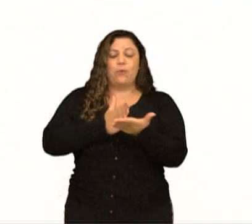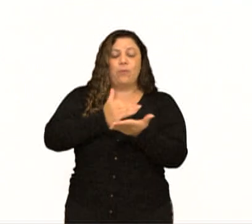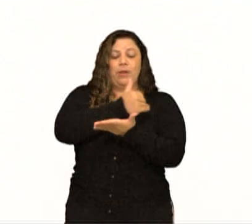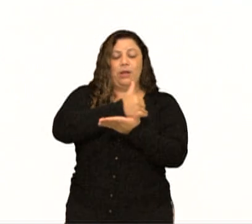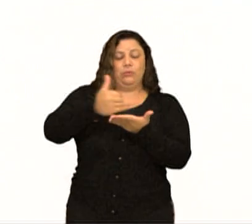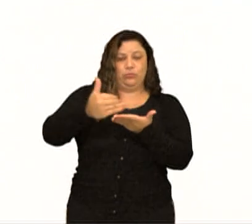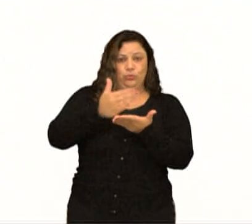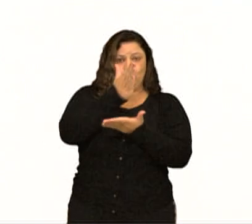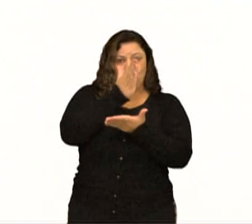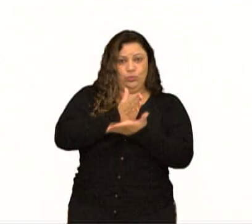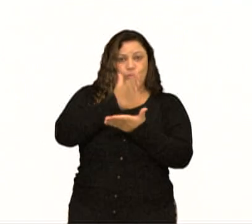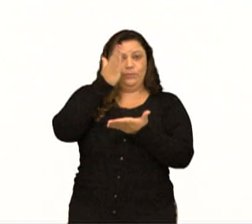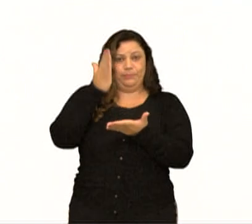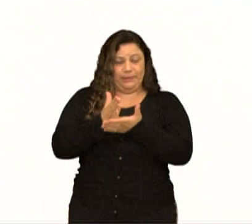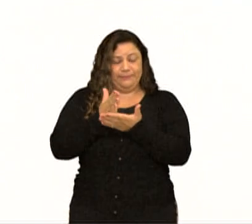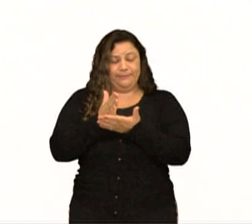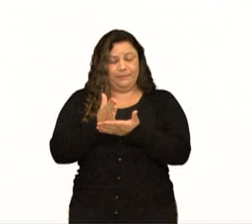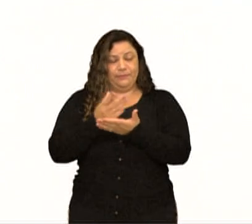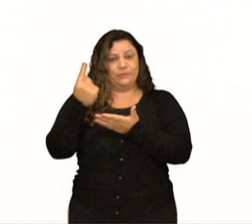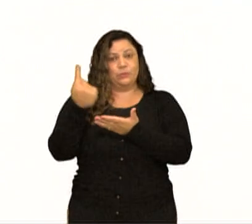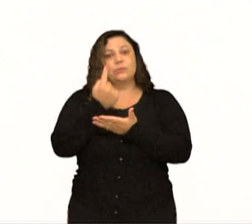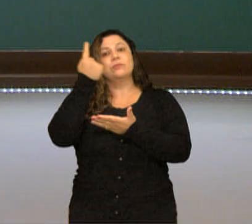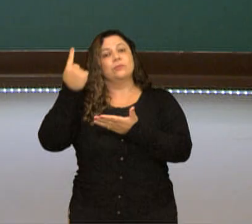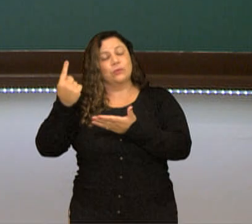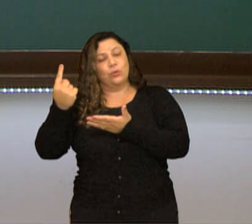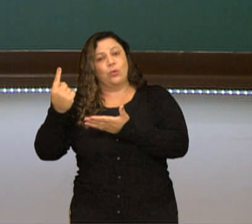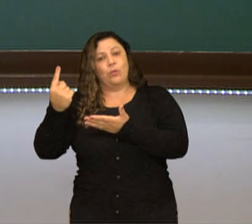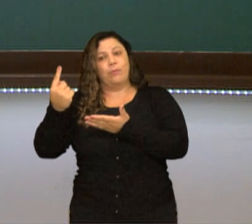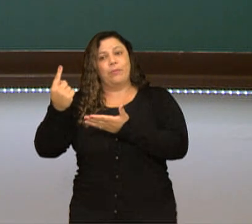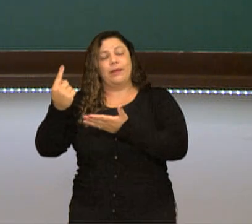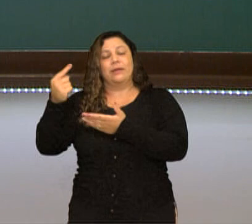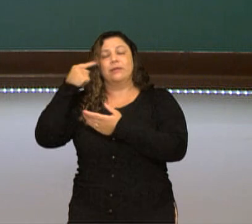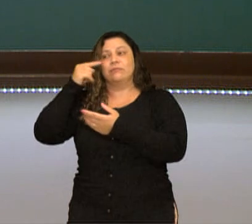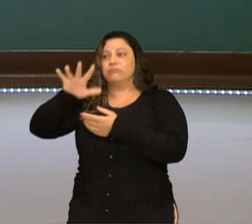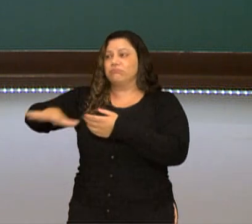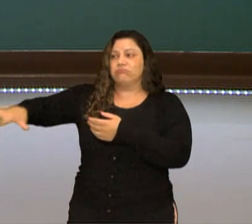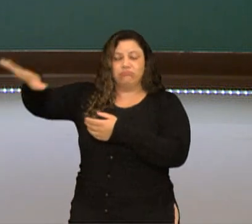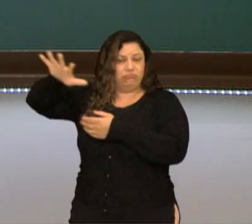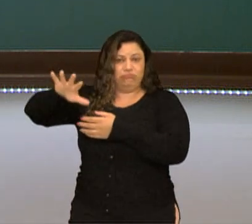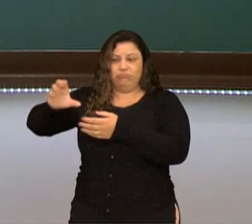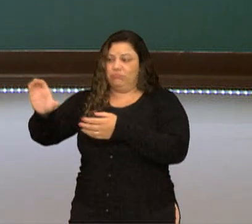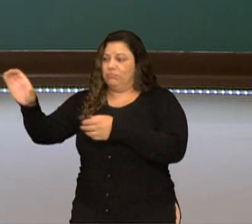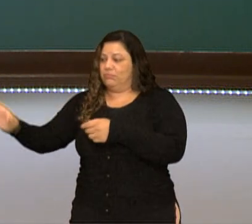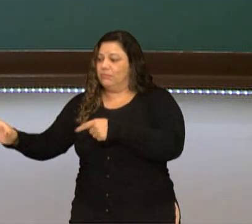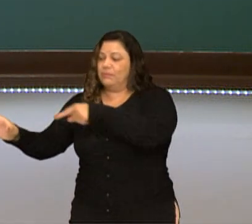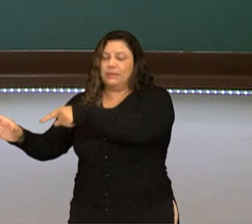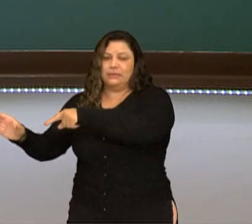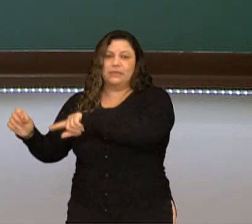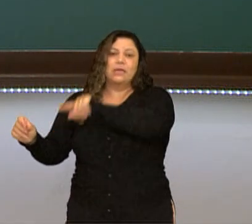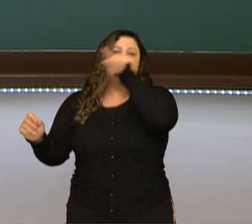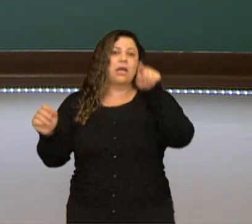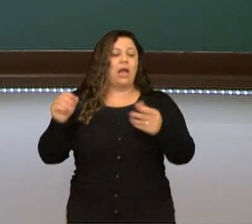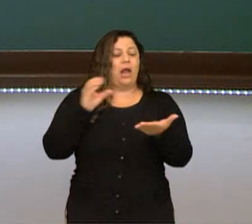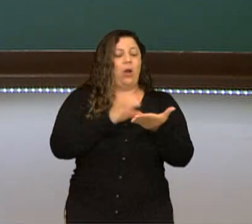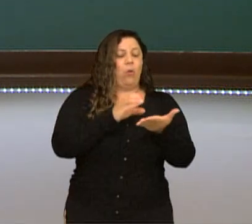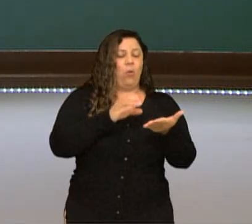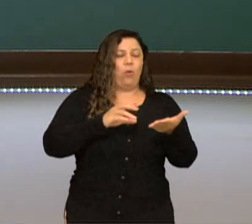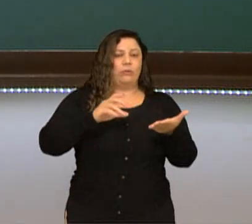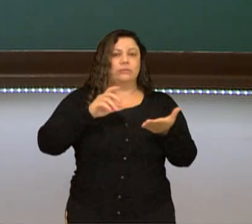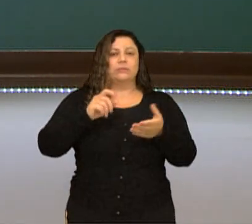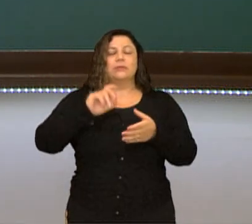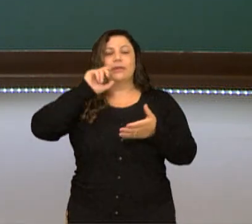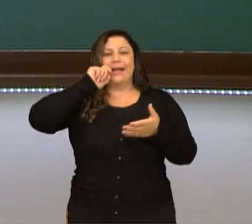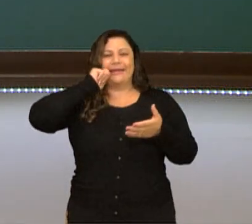Uma dessas partes você vai deixar exposta ao meio ambiente, a outra você vai pegar um limão,